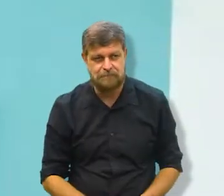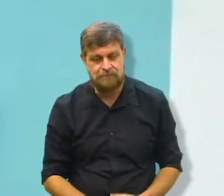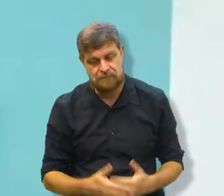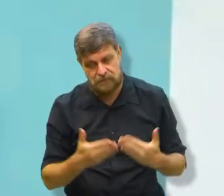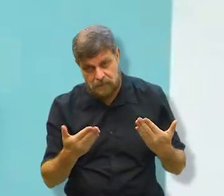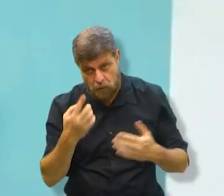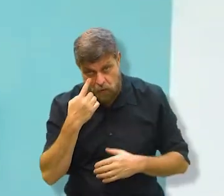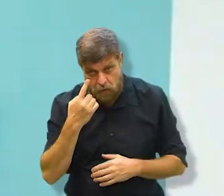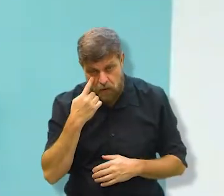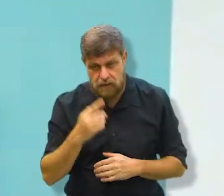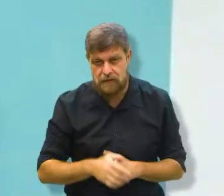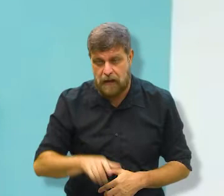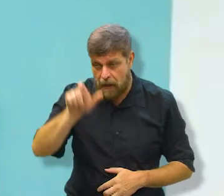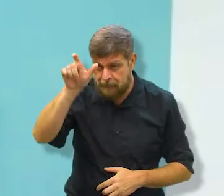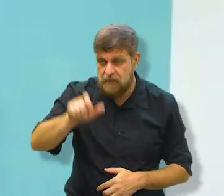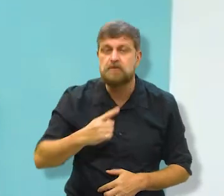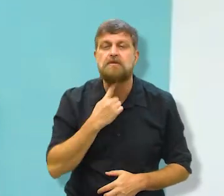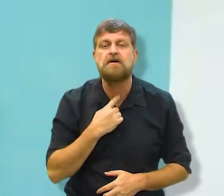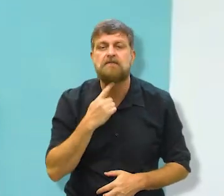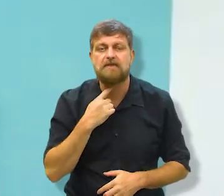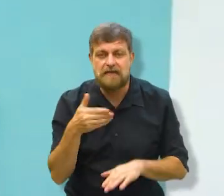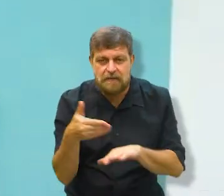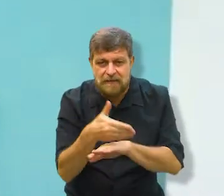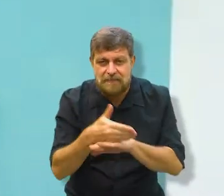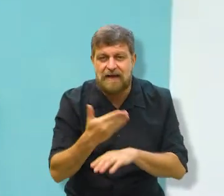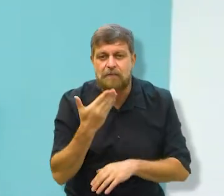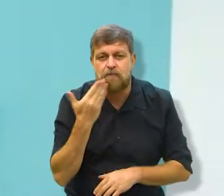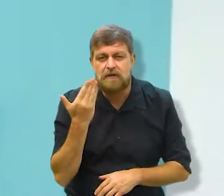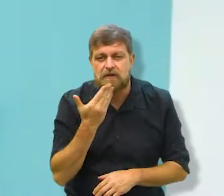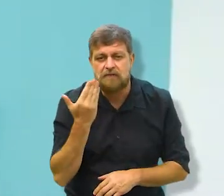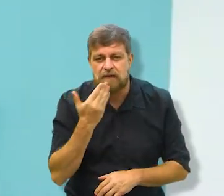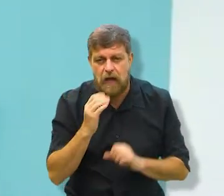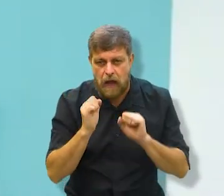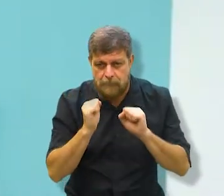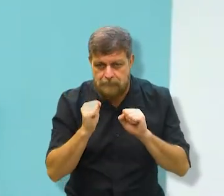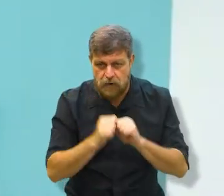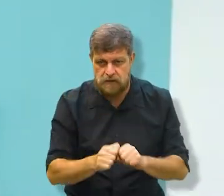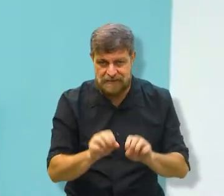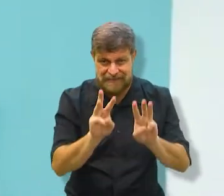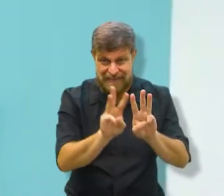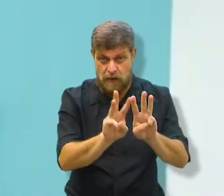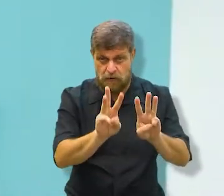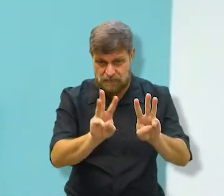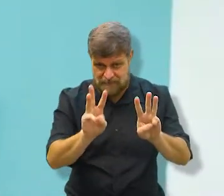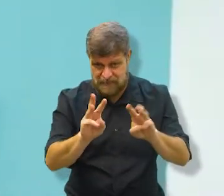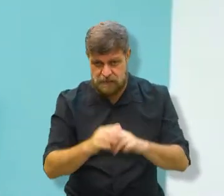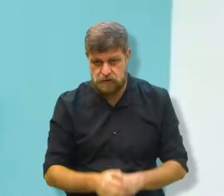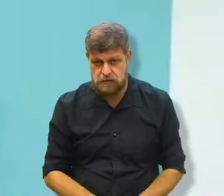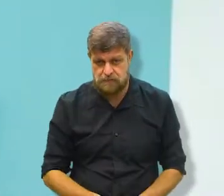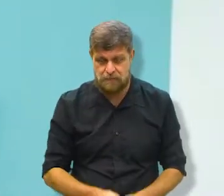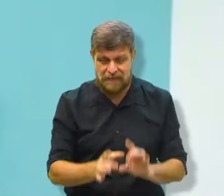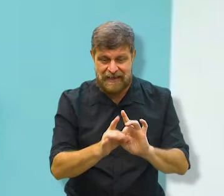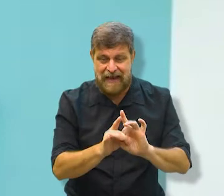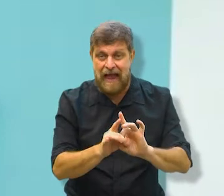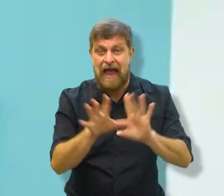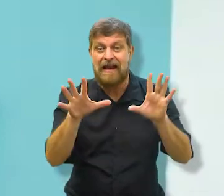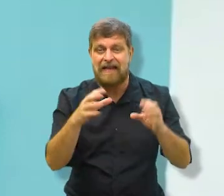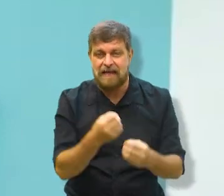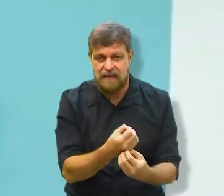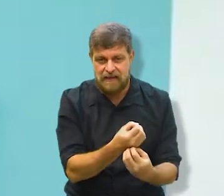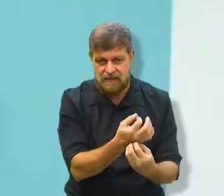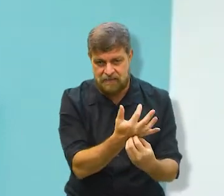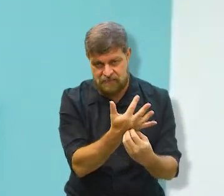Então, olha só. Quem quiser participar é bem fácil, você pode se inscrever ou pelo site da LivreArte, que